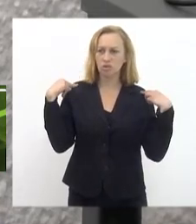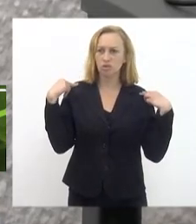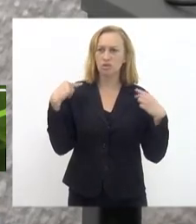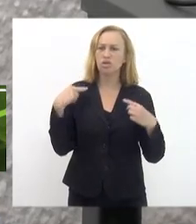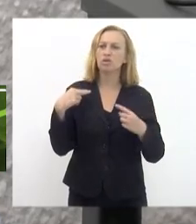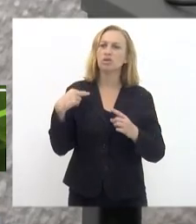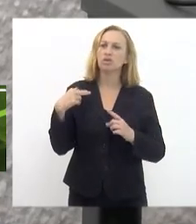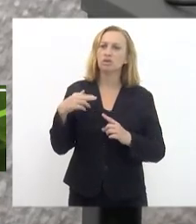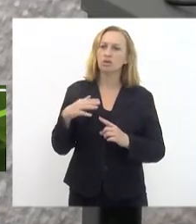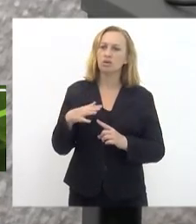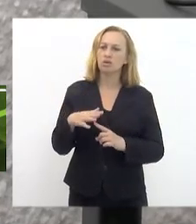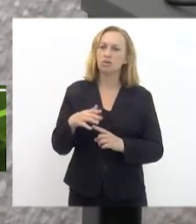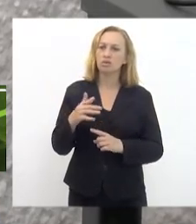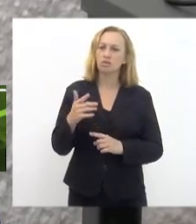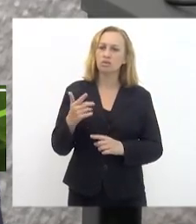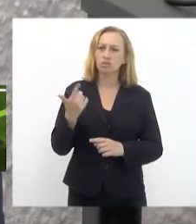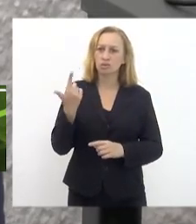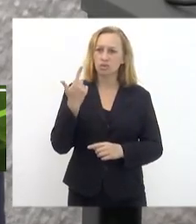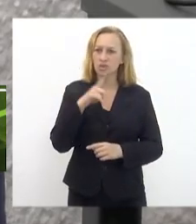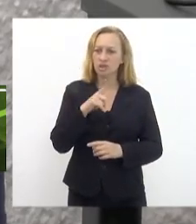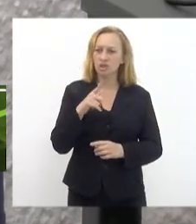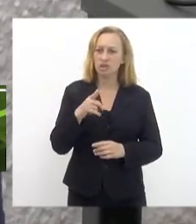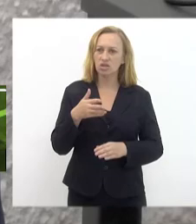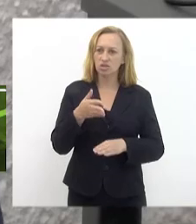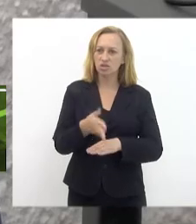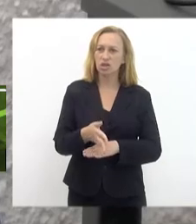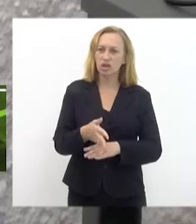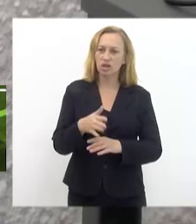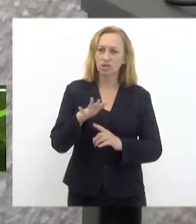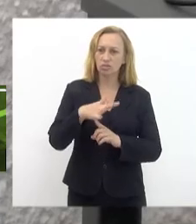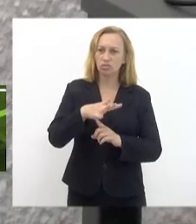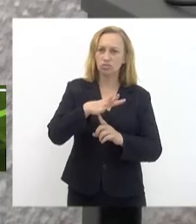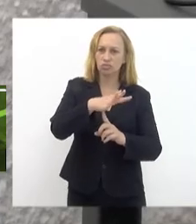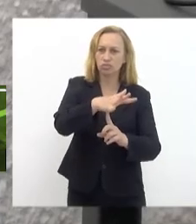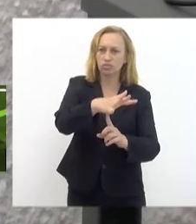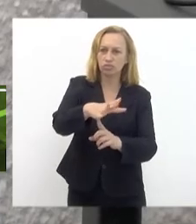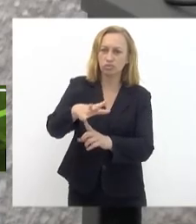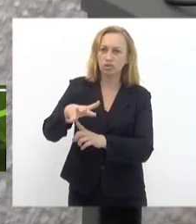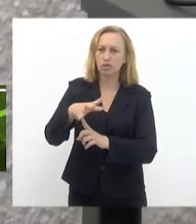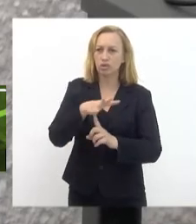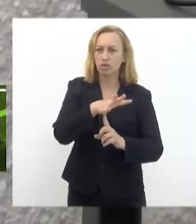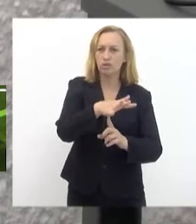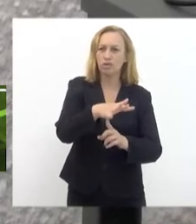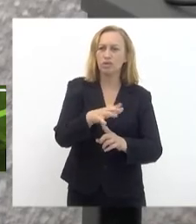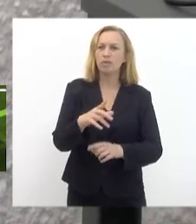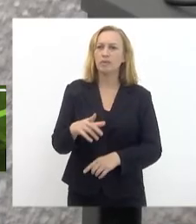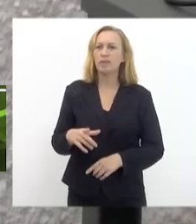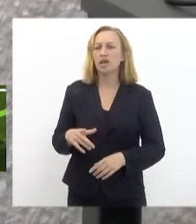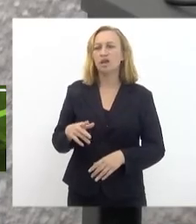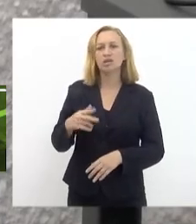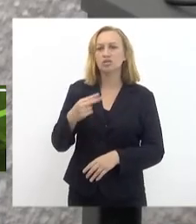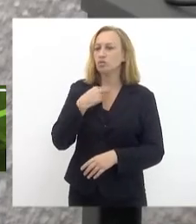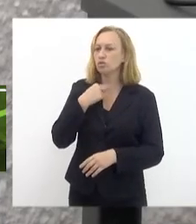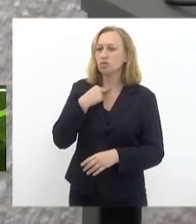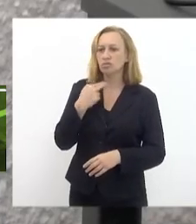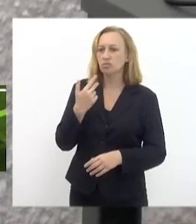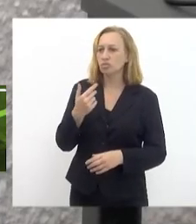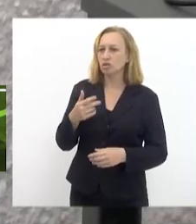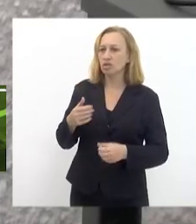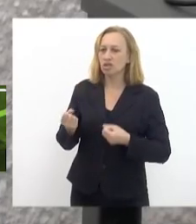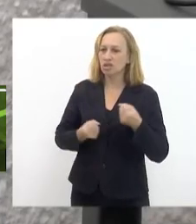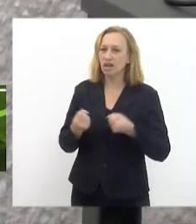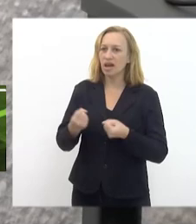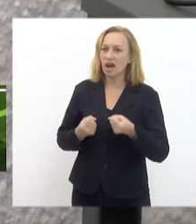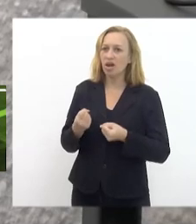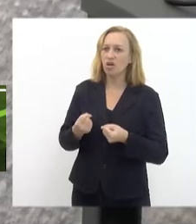grande mas até porque de terrestre não tinha como ir porque teve uma uma pedra que rolou na subida da Serra